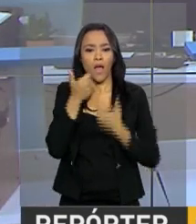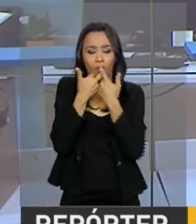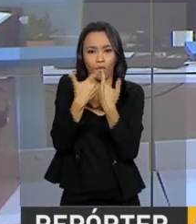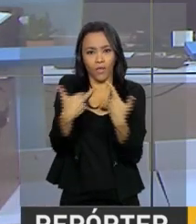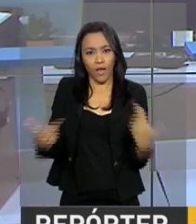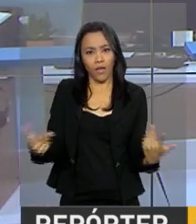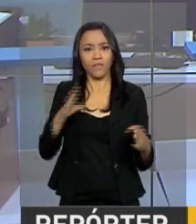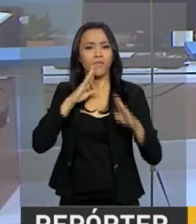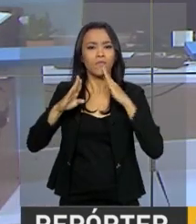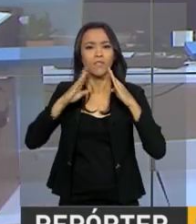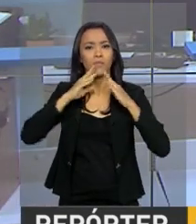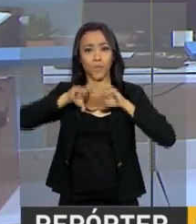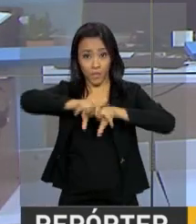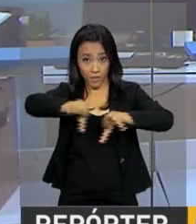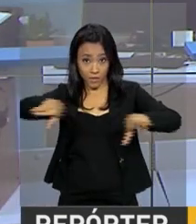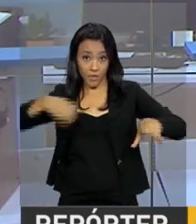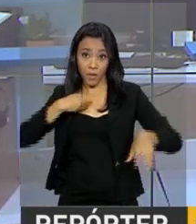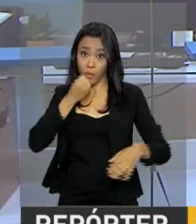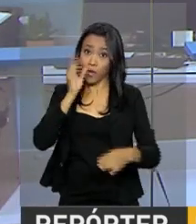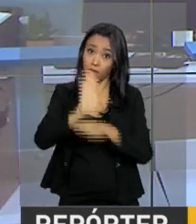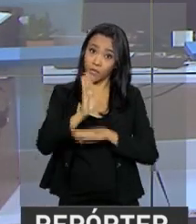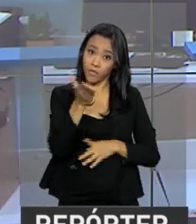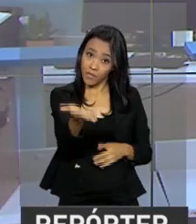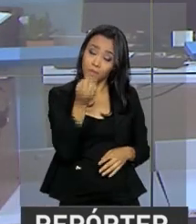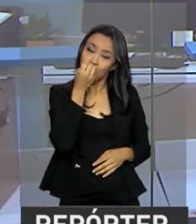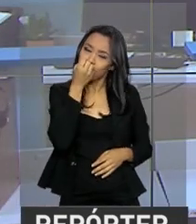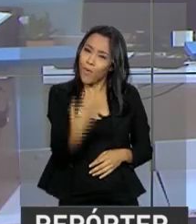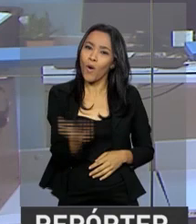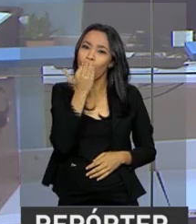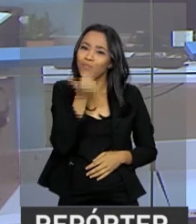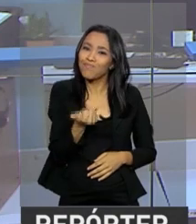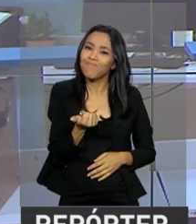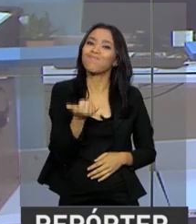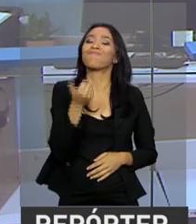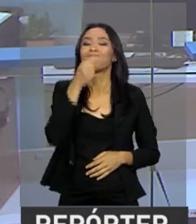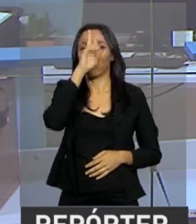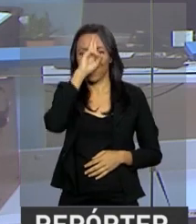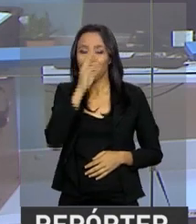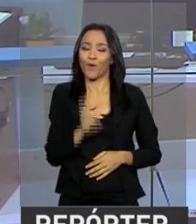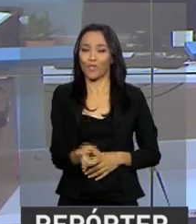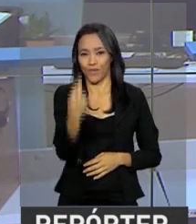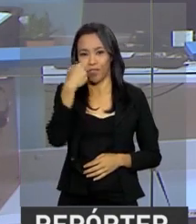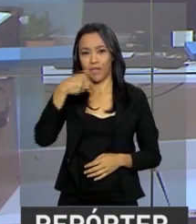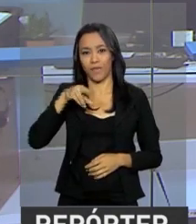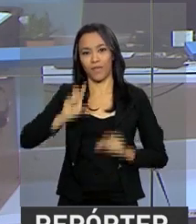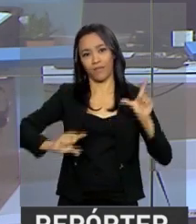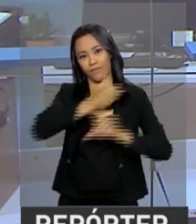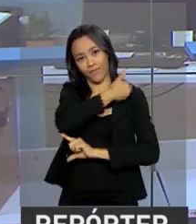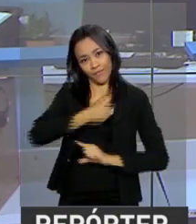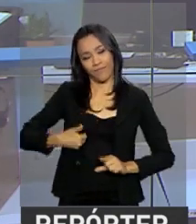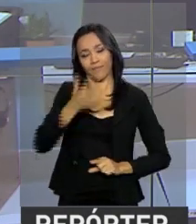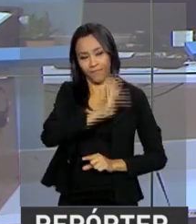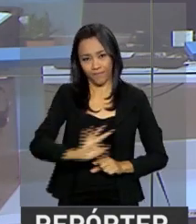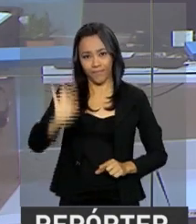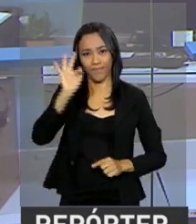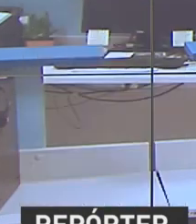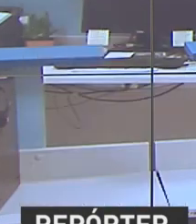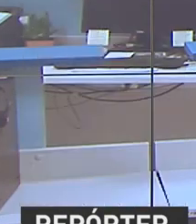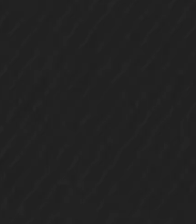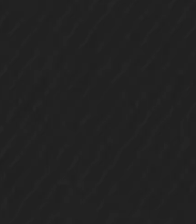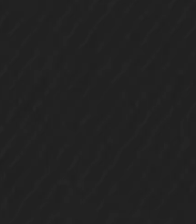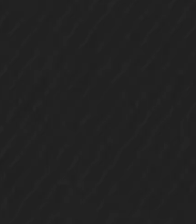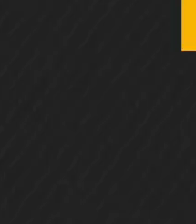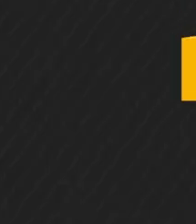novidades Pelas nossas redes sociais Uma boa tarde para você um bom almoço e continue com a gente aqui na NBR a TV do Governo